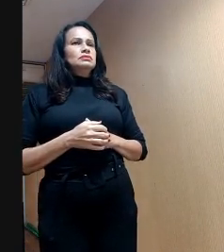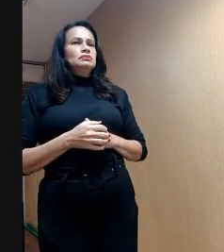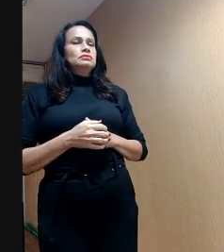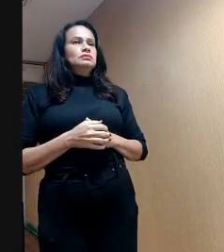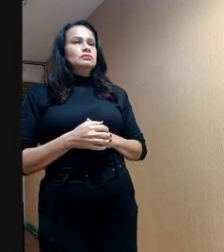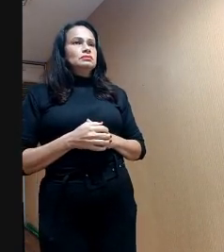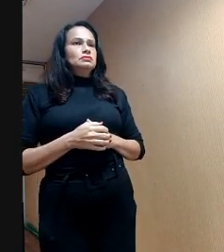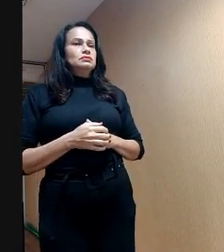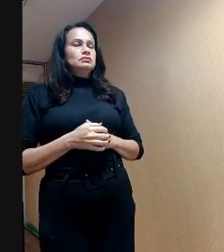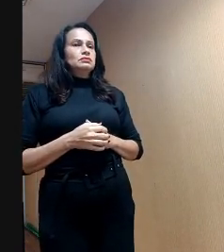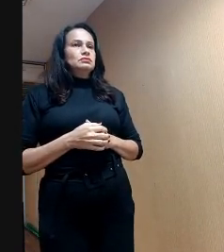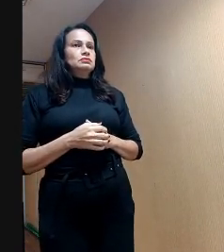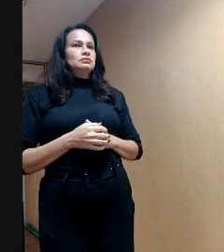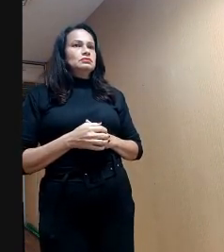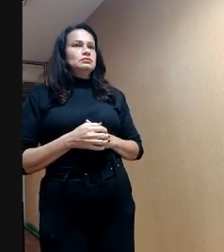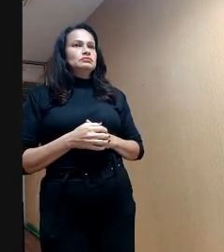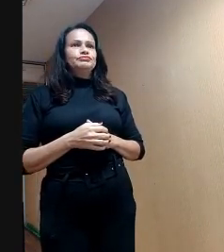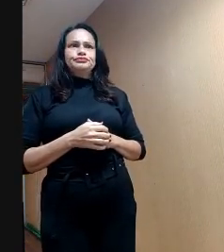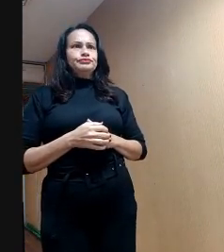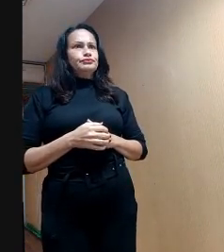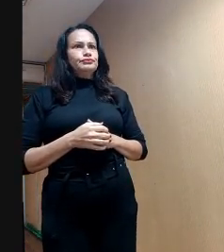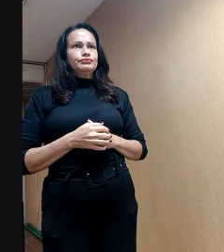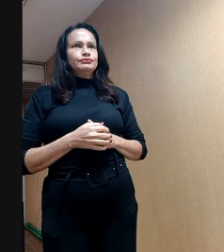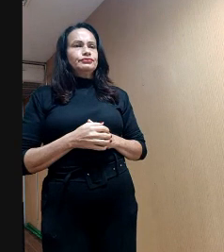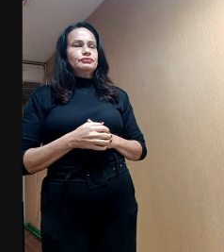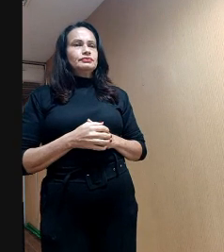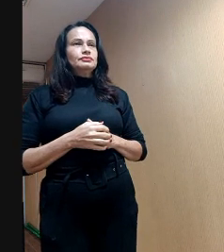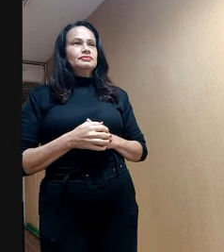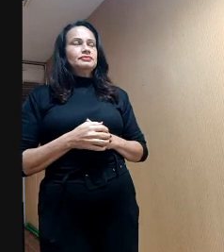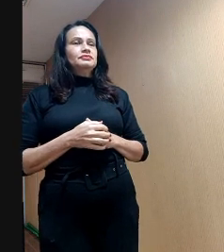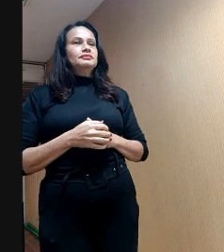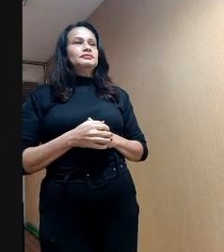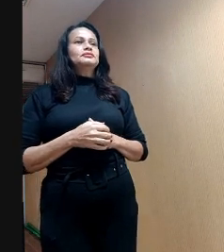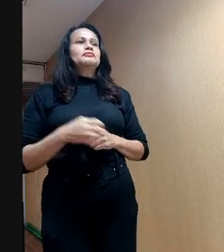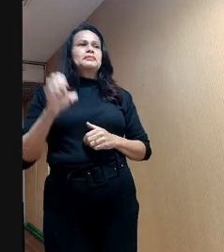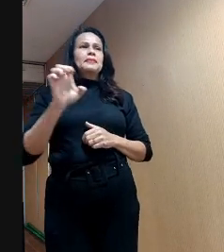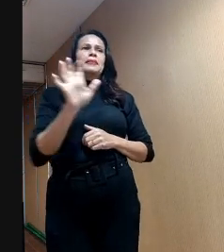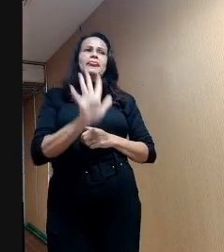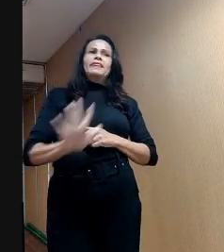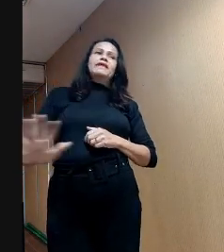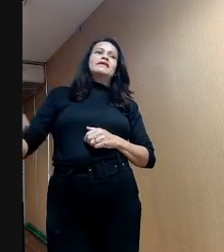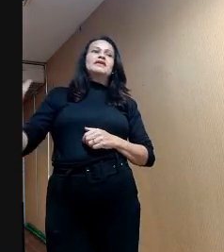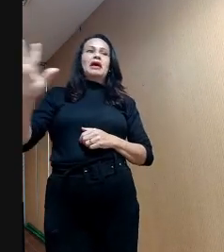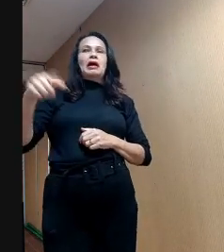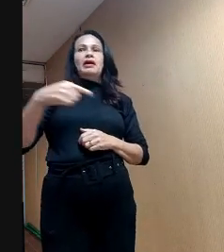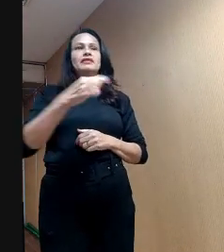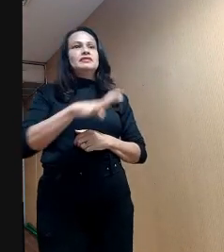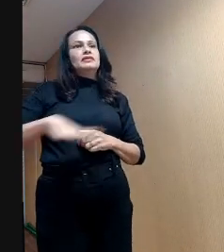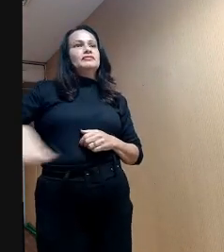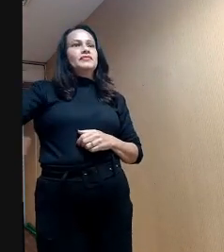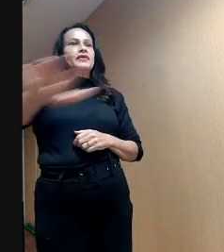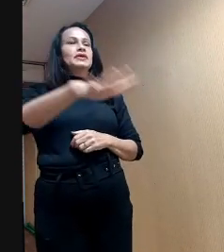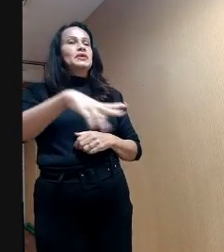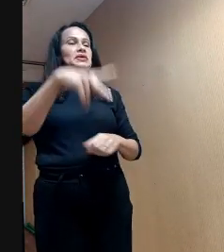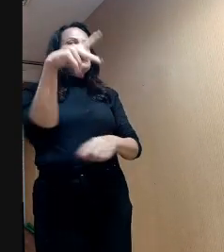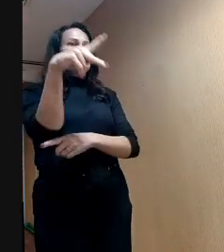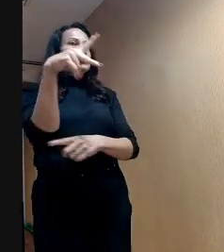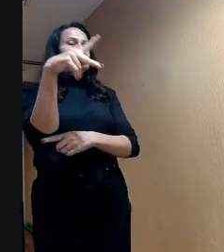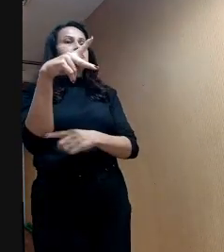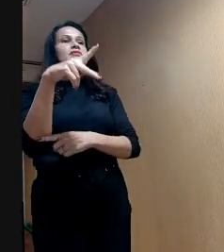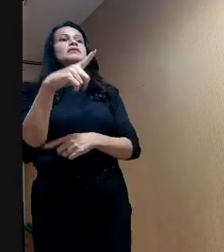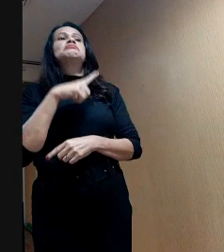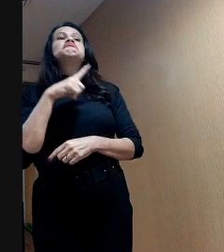educação em toda a região aí de Pesqueira, e que já tem uma contribuição enorme, né, na